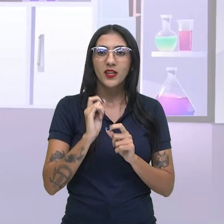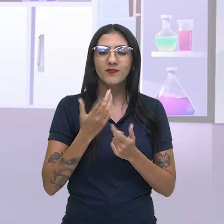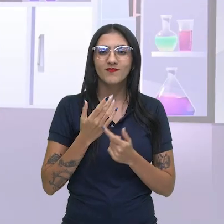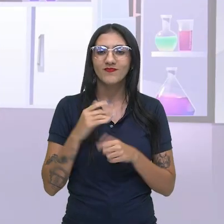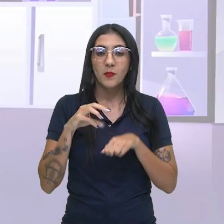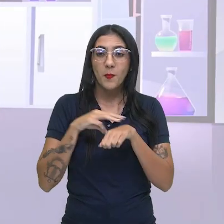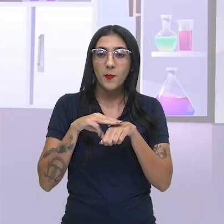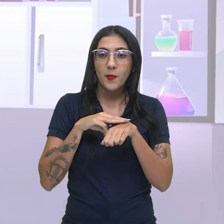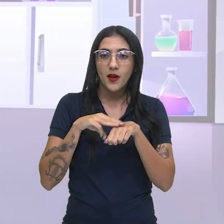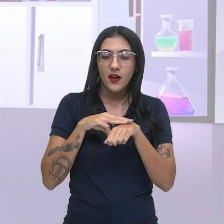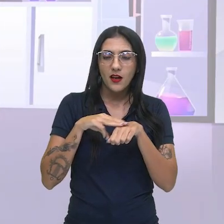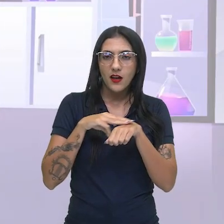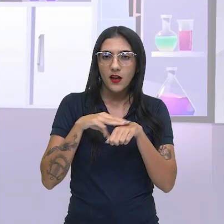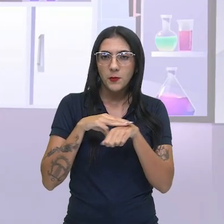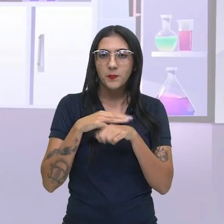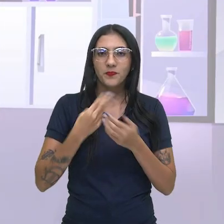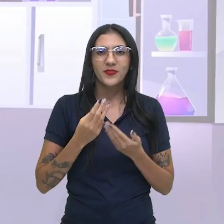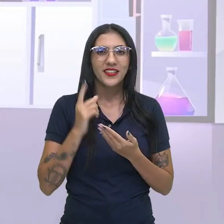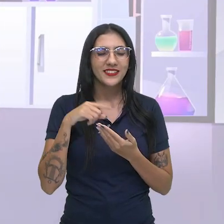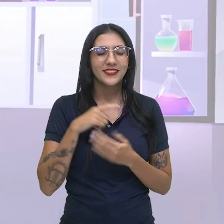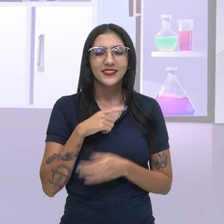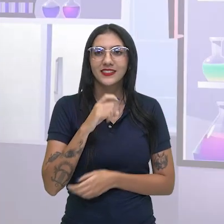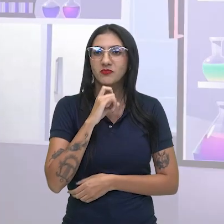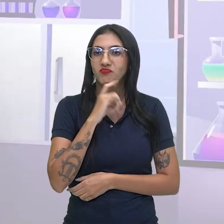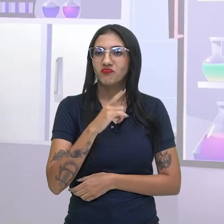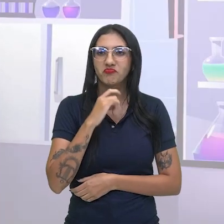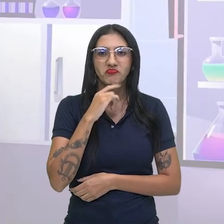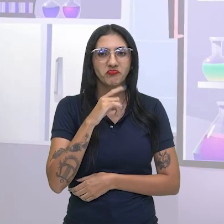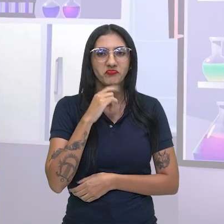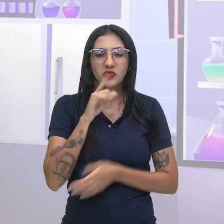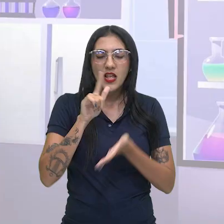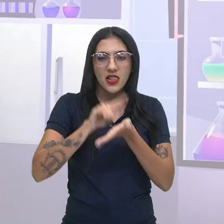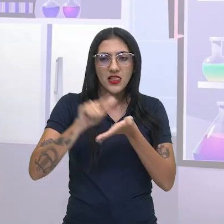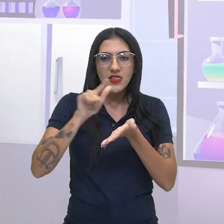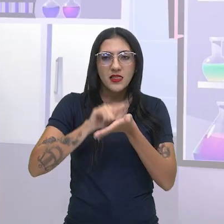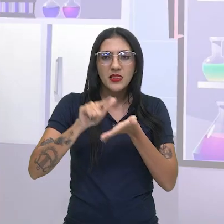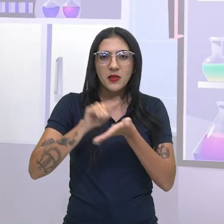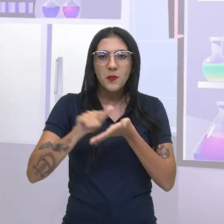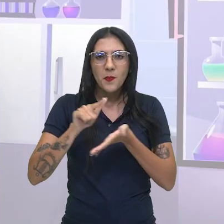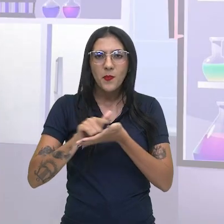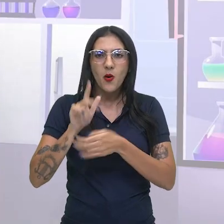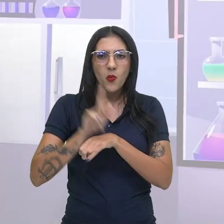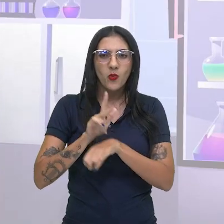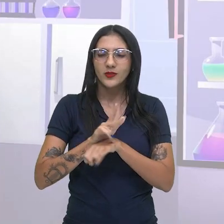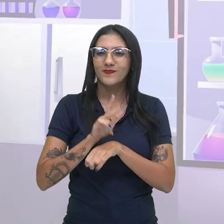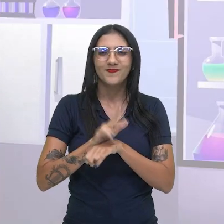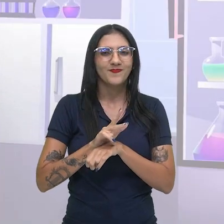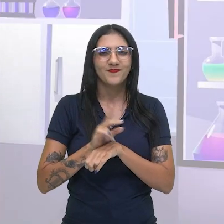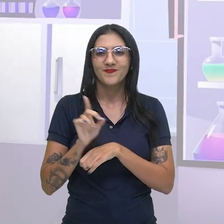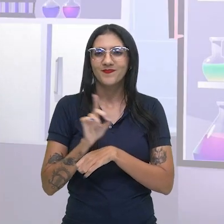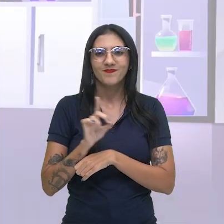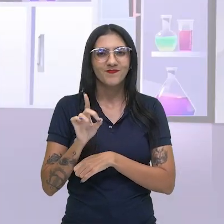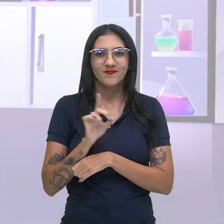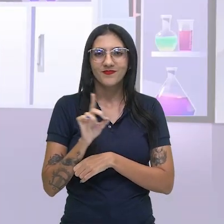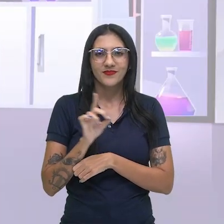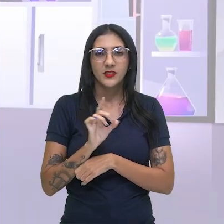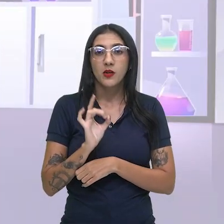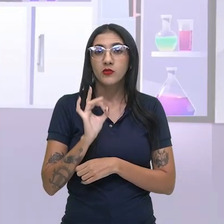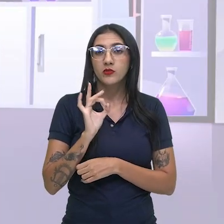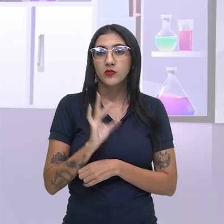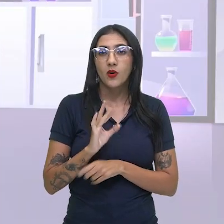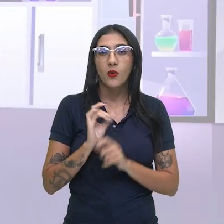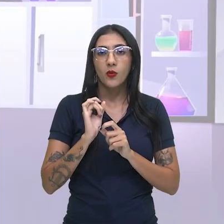manchar. E aí, gente, não tem como cuidar dessas manchas, apenas com